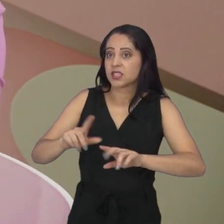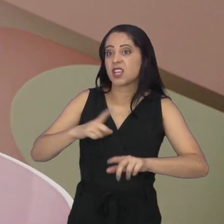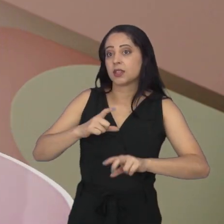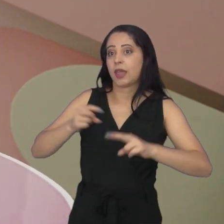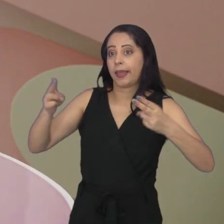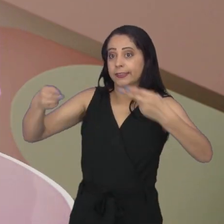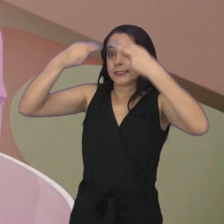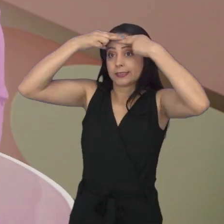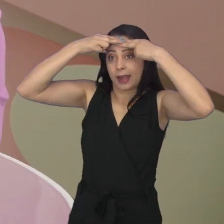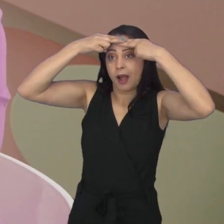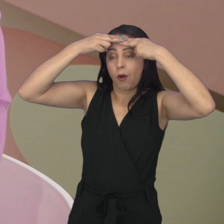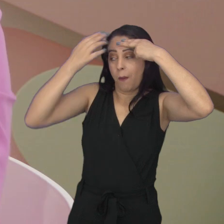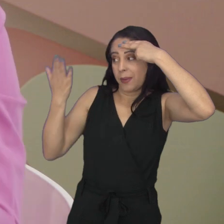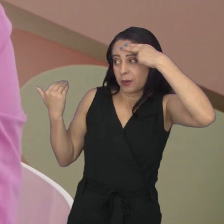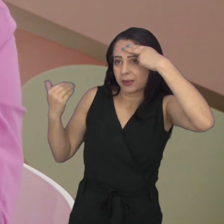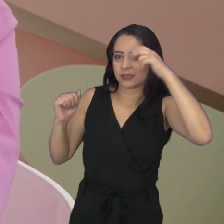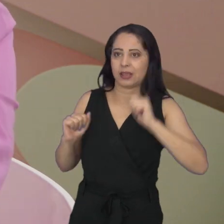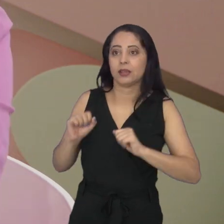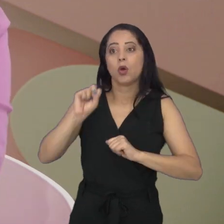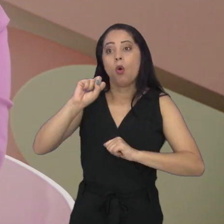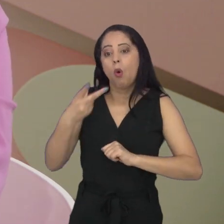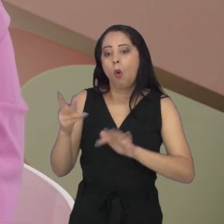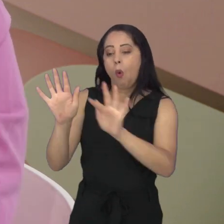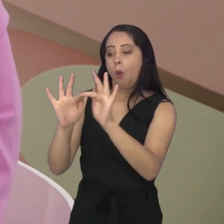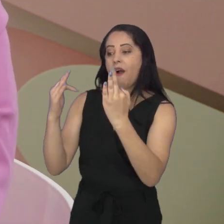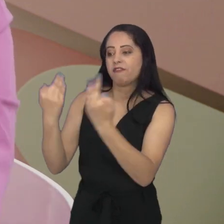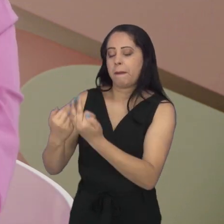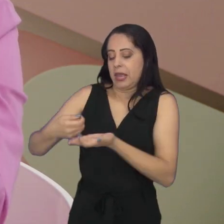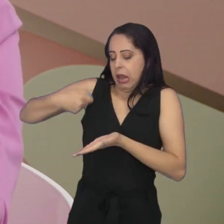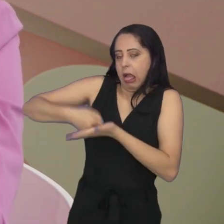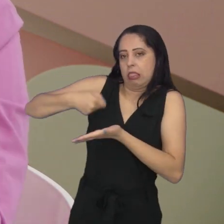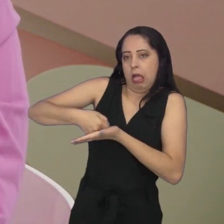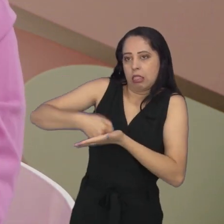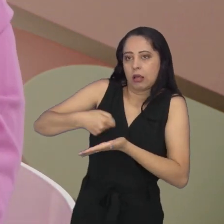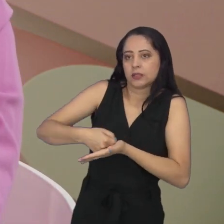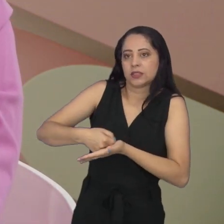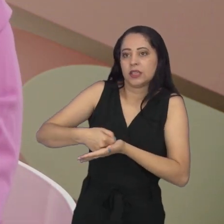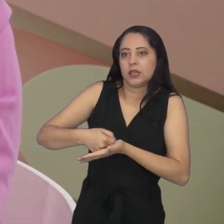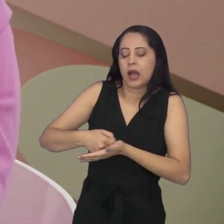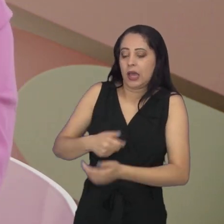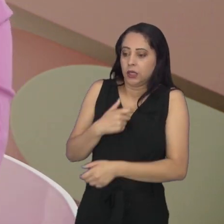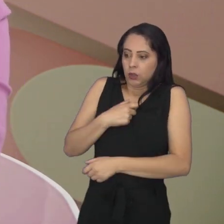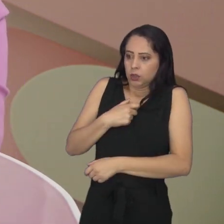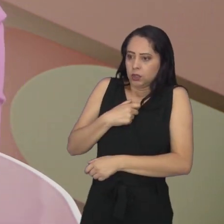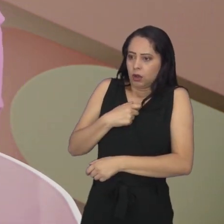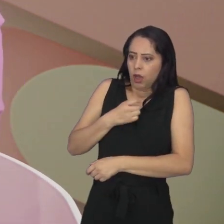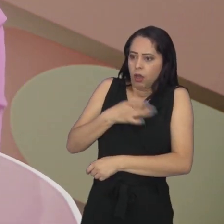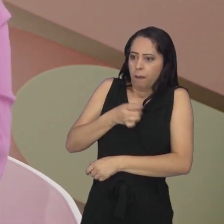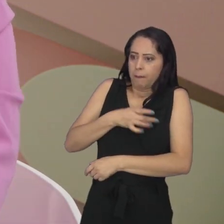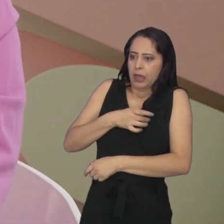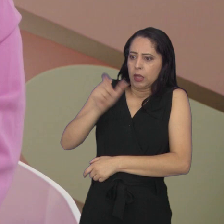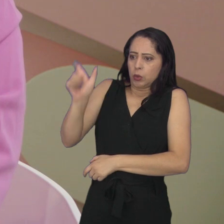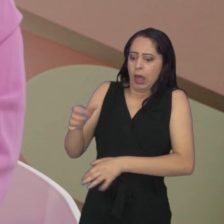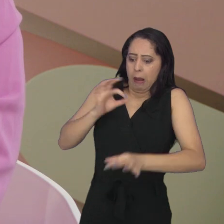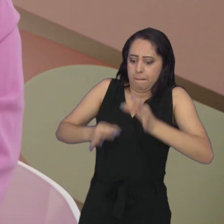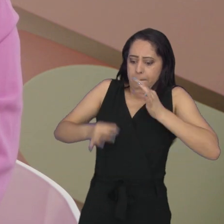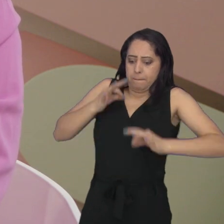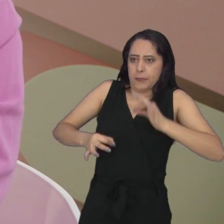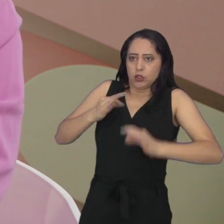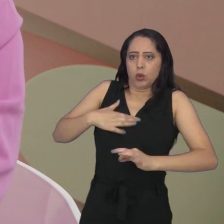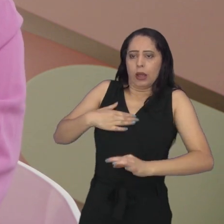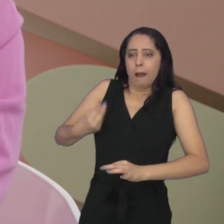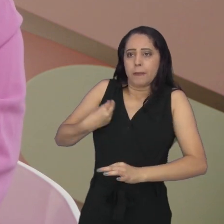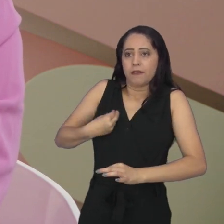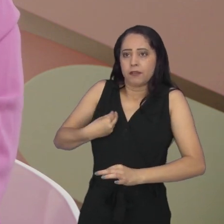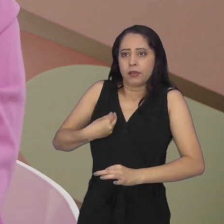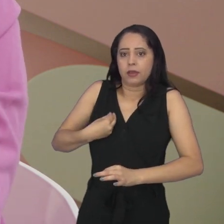Um trauma. um trauma ou uma família muito rígida, então você tem medo do fracasso ou você tem medo do julgamento das pessoas. Isso daí